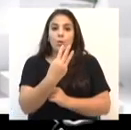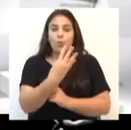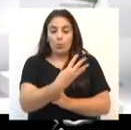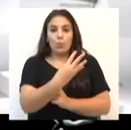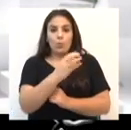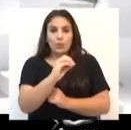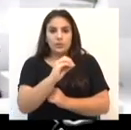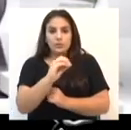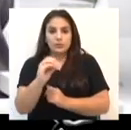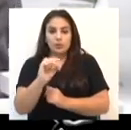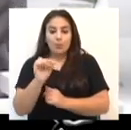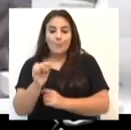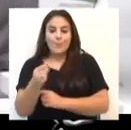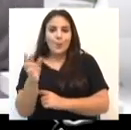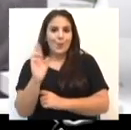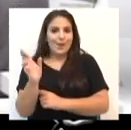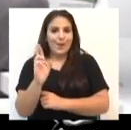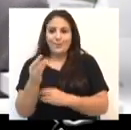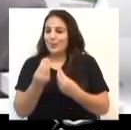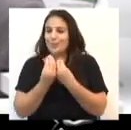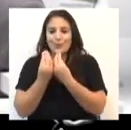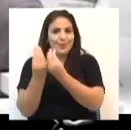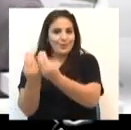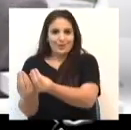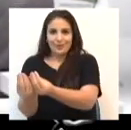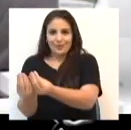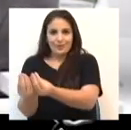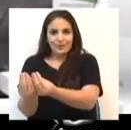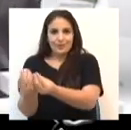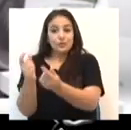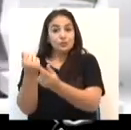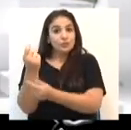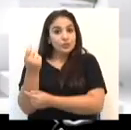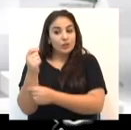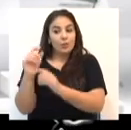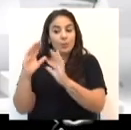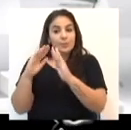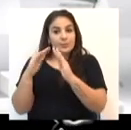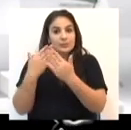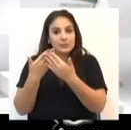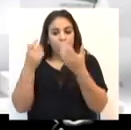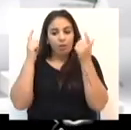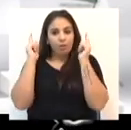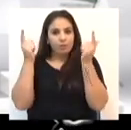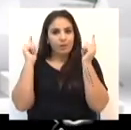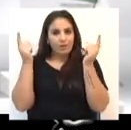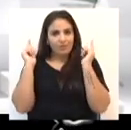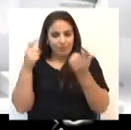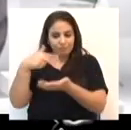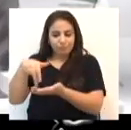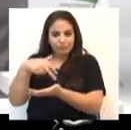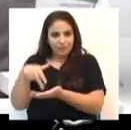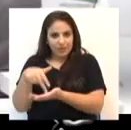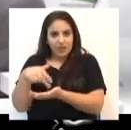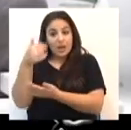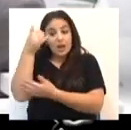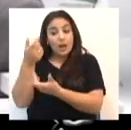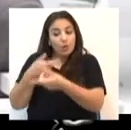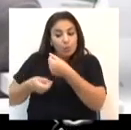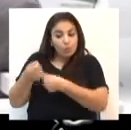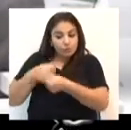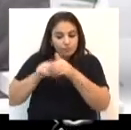mil, que não iria repassar dinheiro para as escolas de samba e que iria economizar